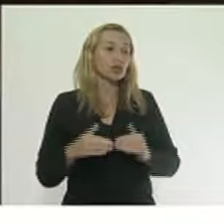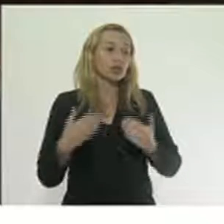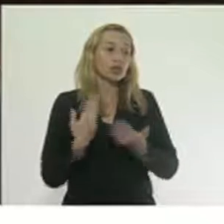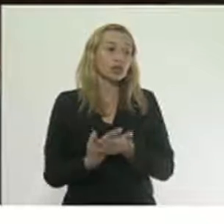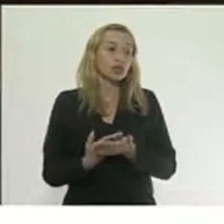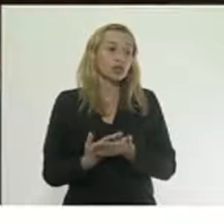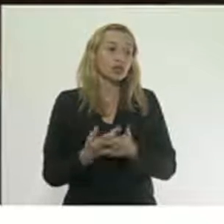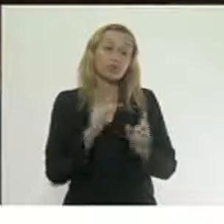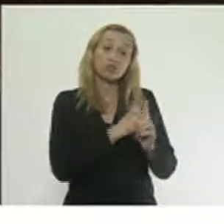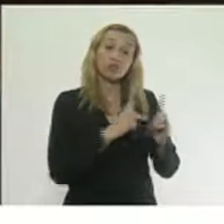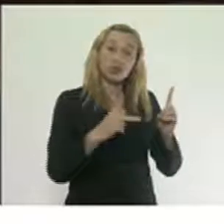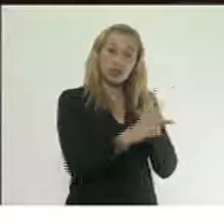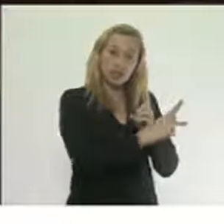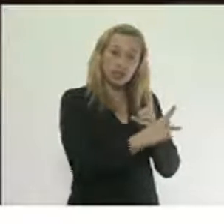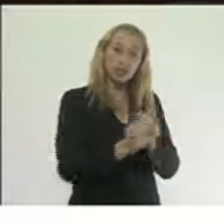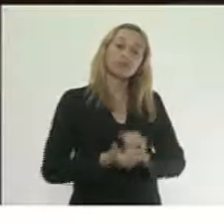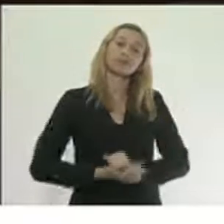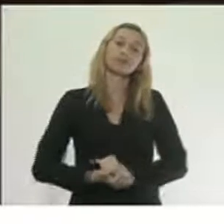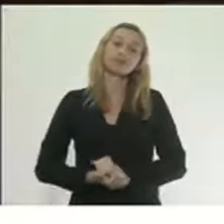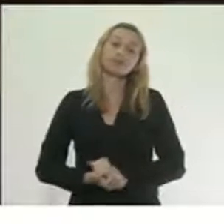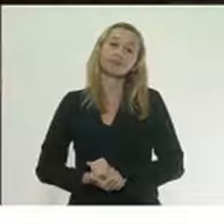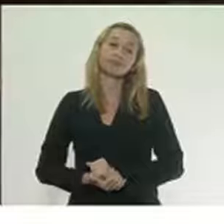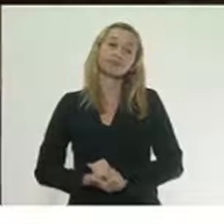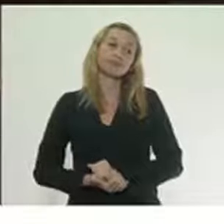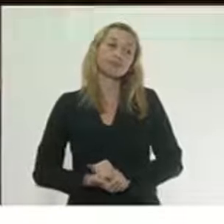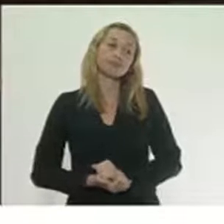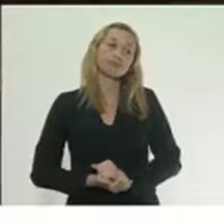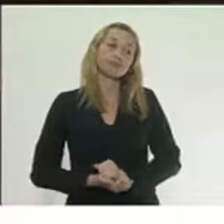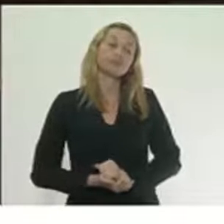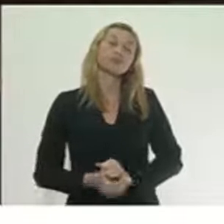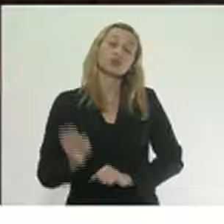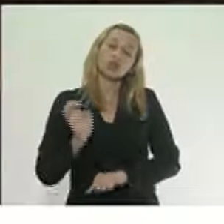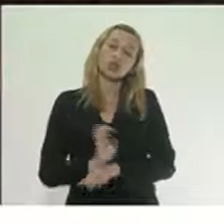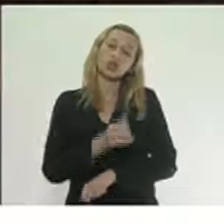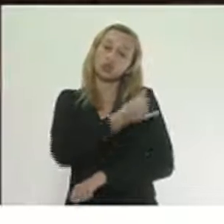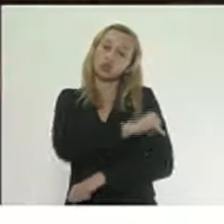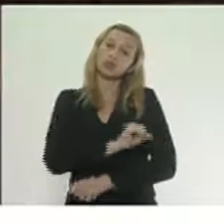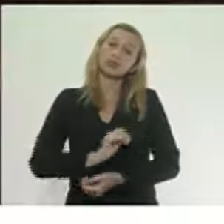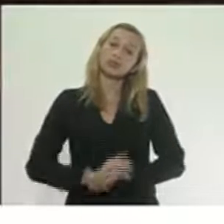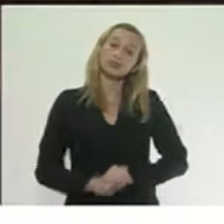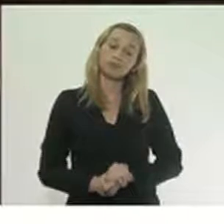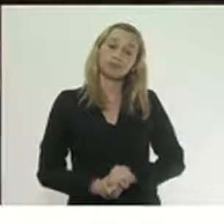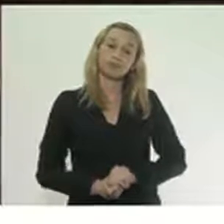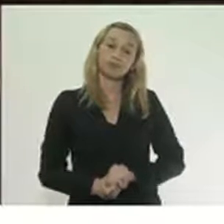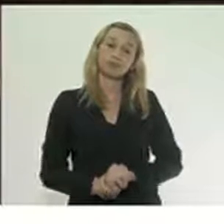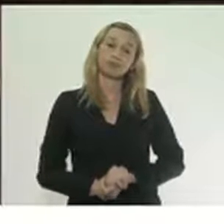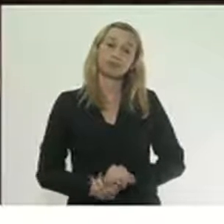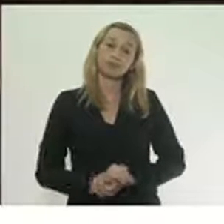Rio Previdência, Sistema de Previdência do Estado do Rio de Janeiro.